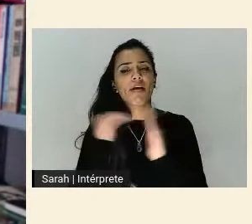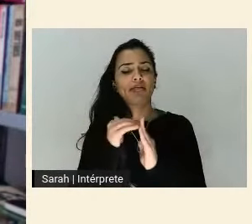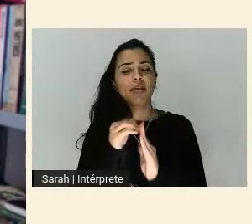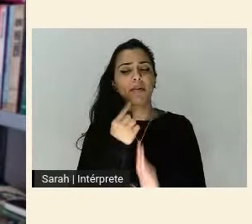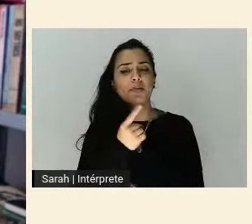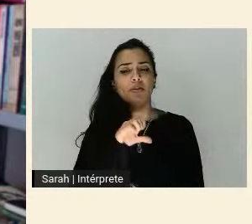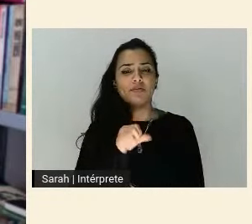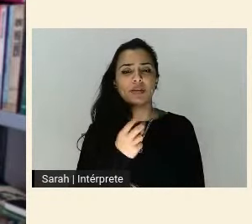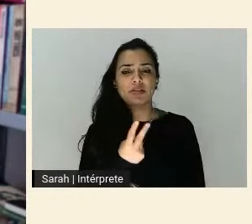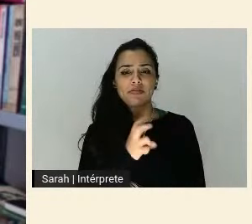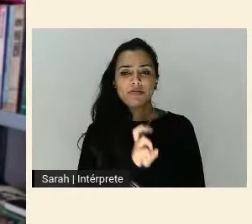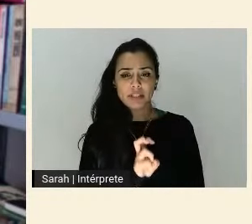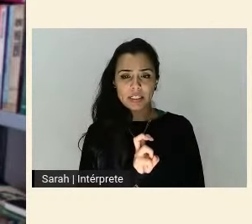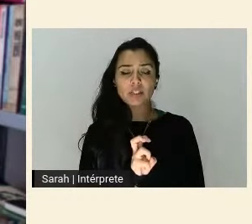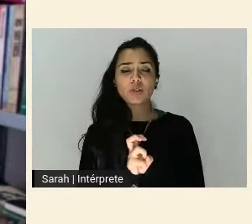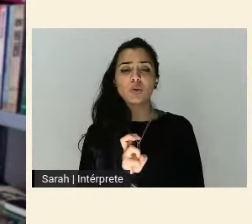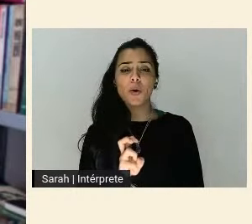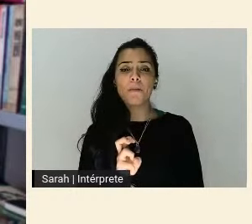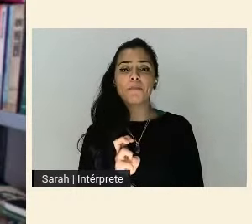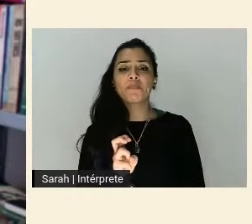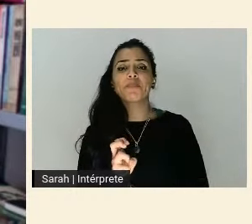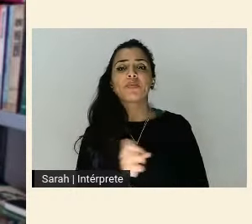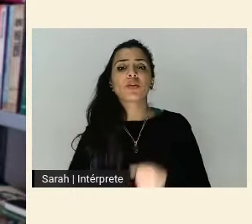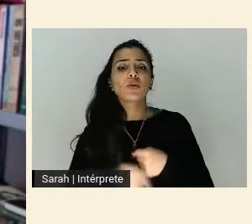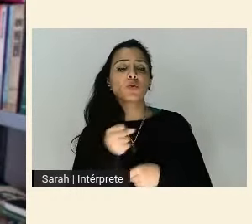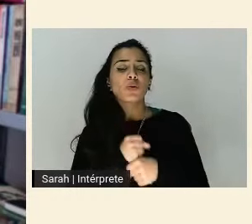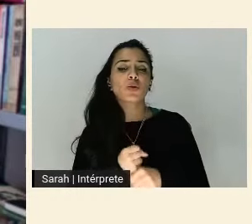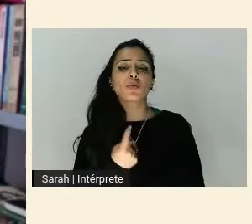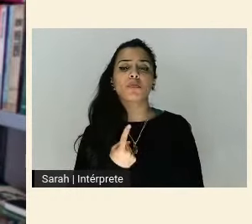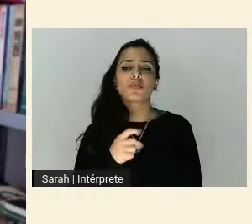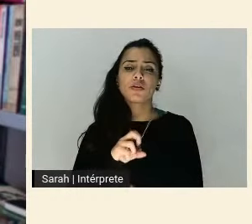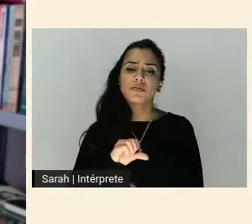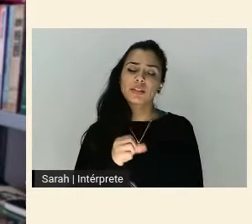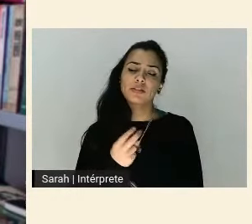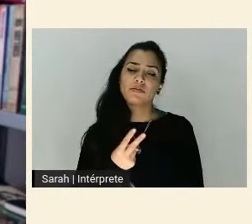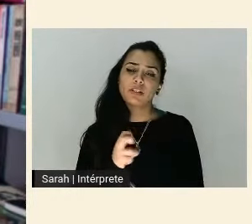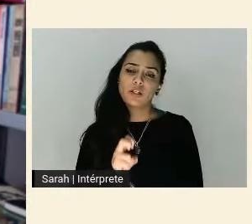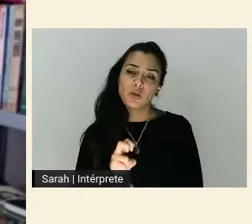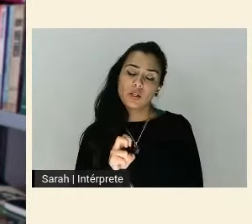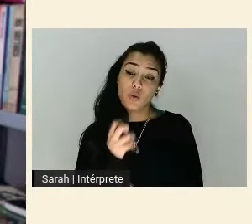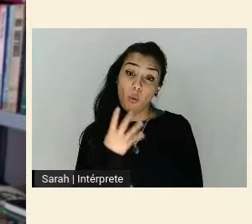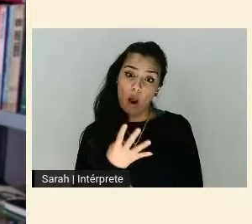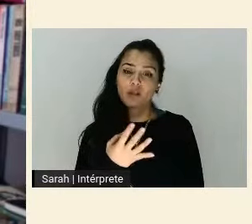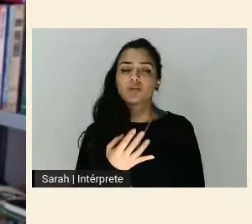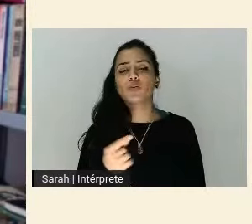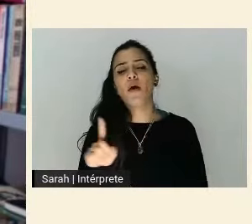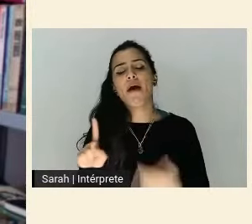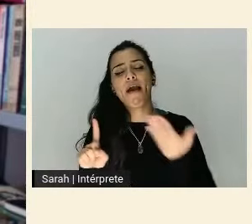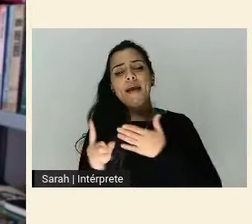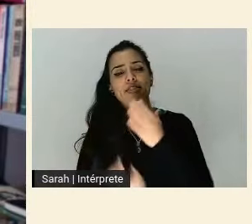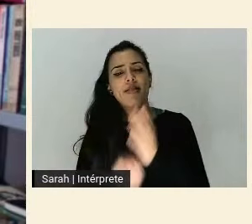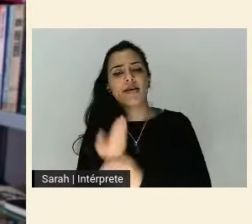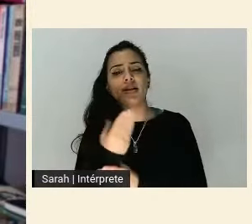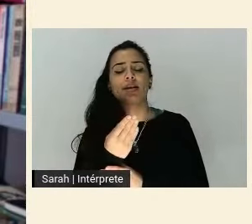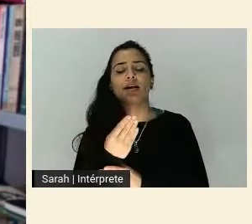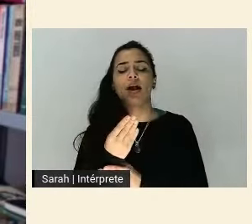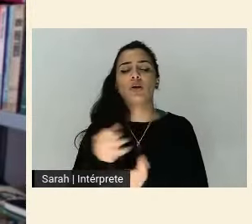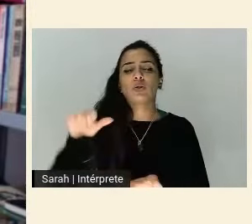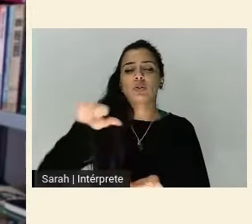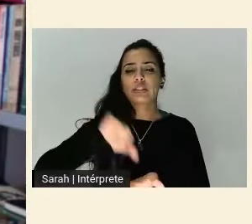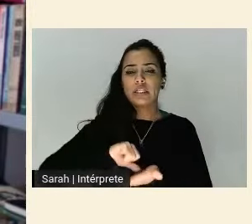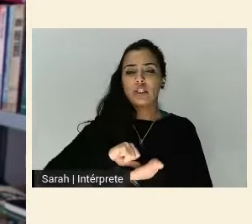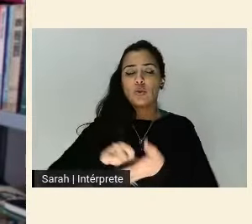1925. Né? Em 1924, ele cria o Centro Regionalista do Nordeste,